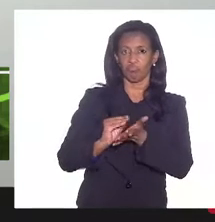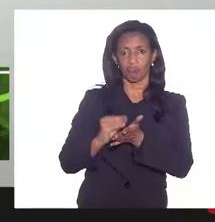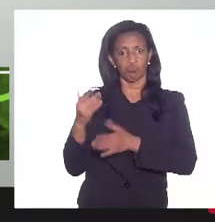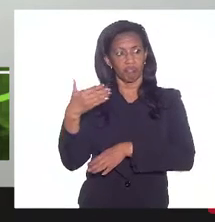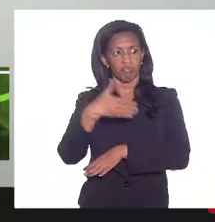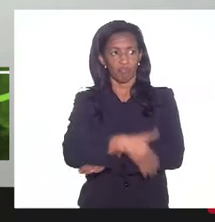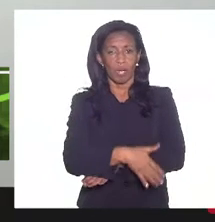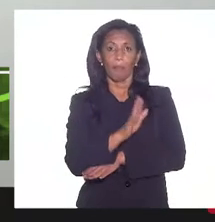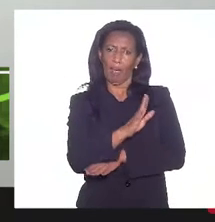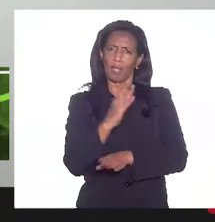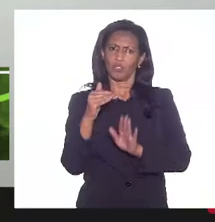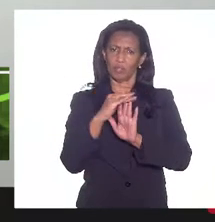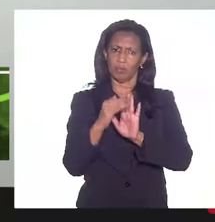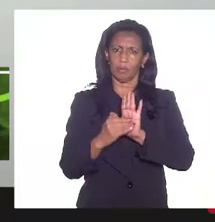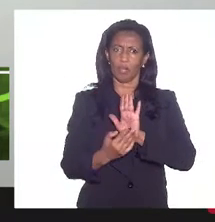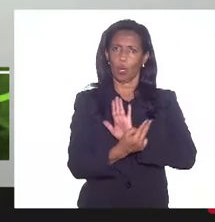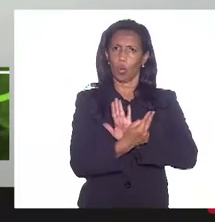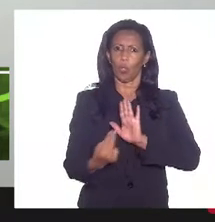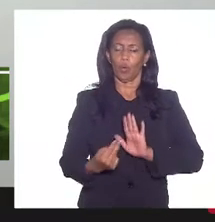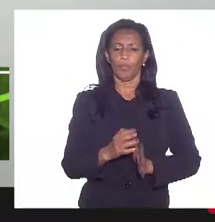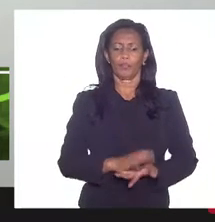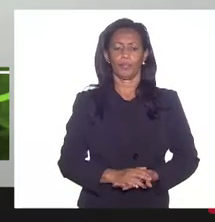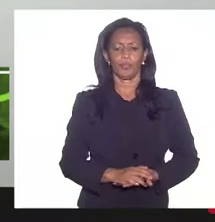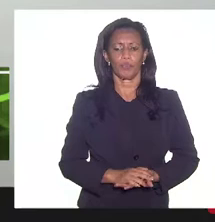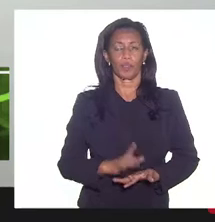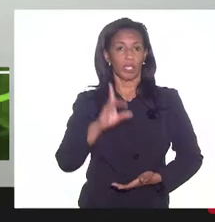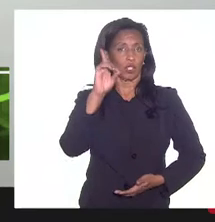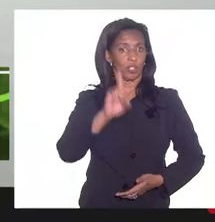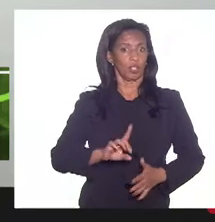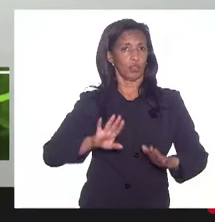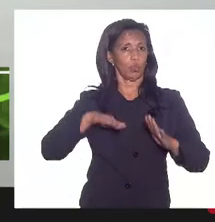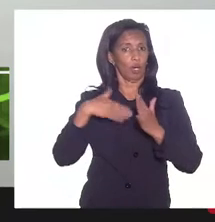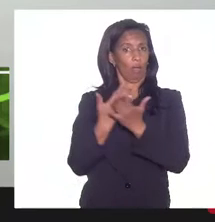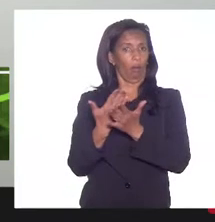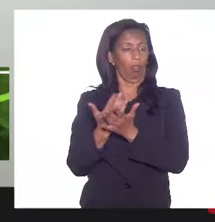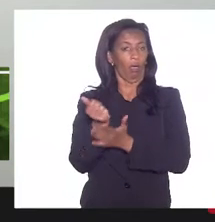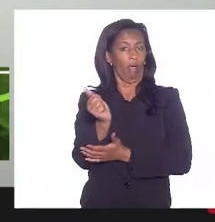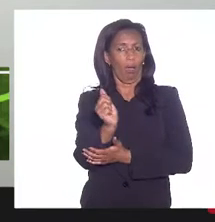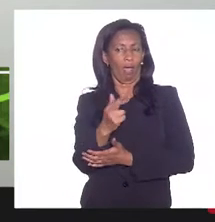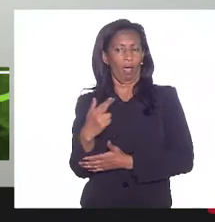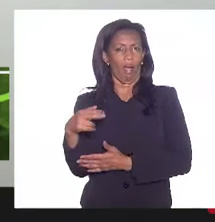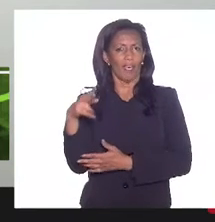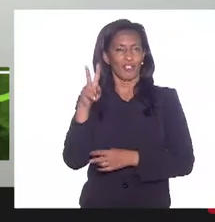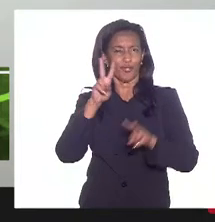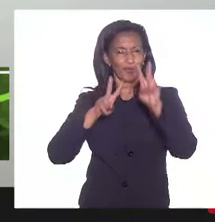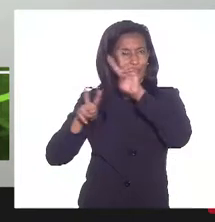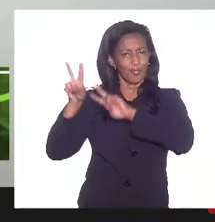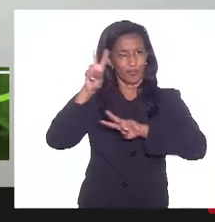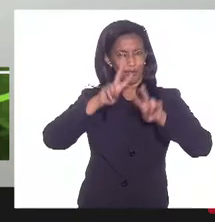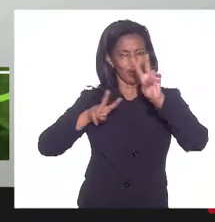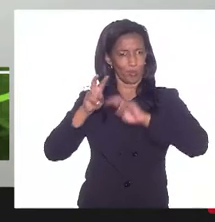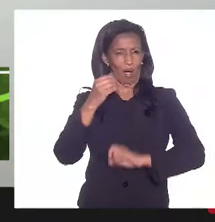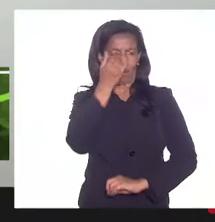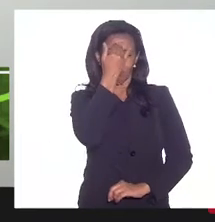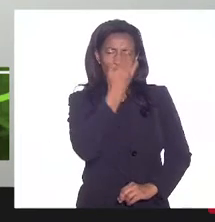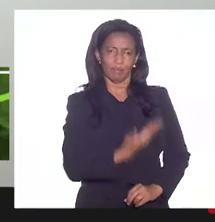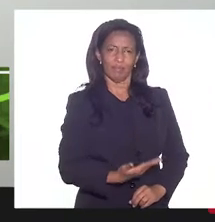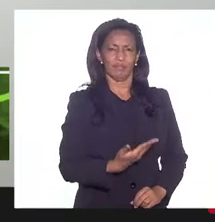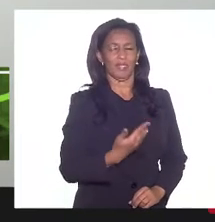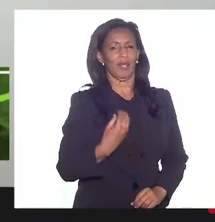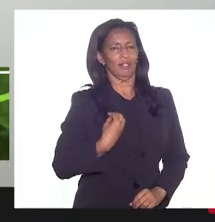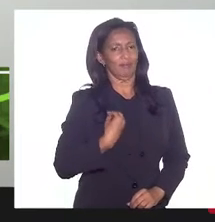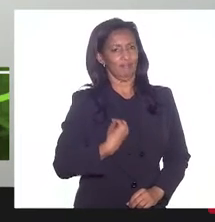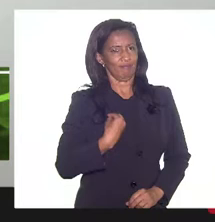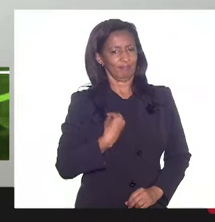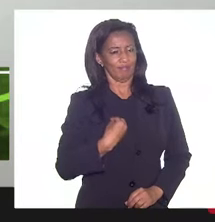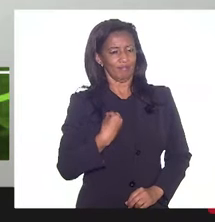conosco. Ioli Mendonça, diretora da Escola Estadual de Artes Visuais. Muito obrigado pela presença da Escola de